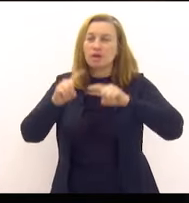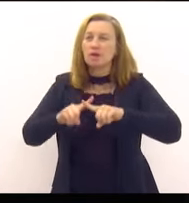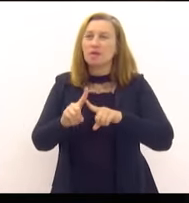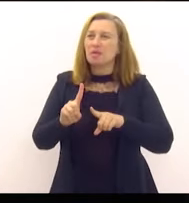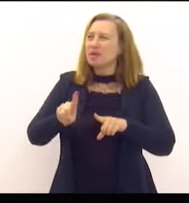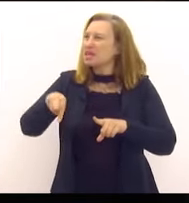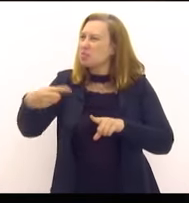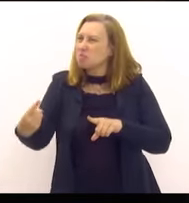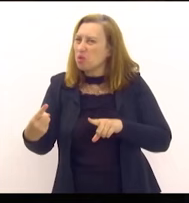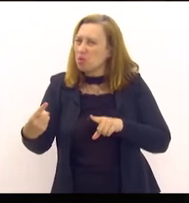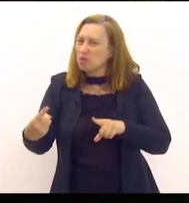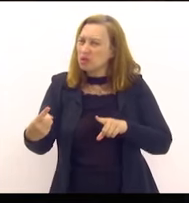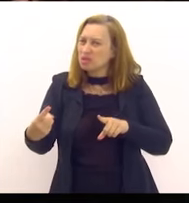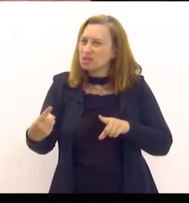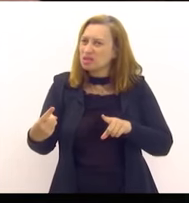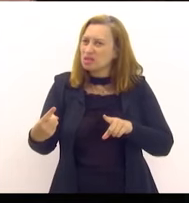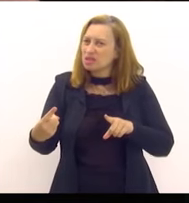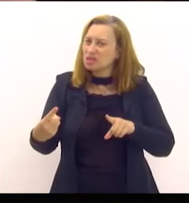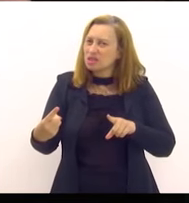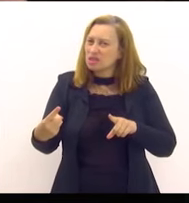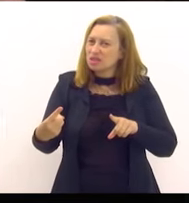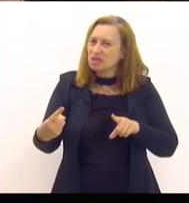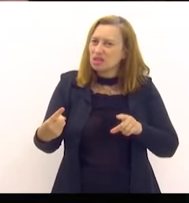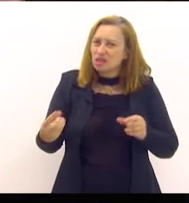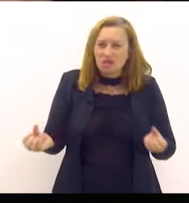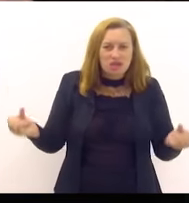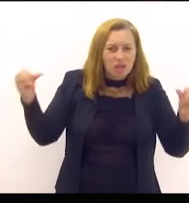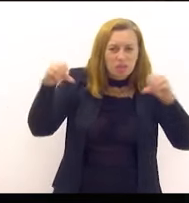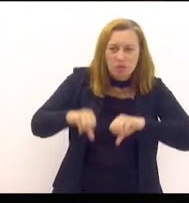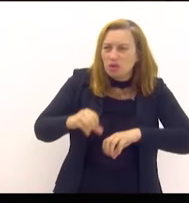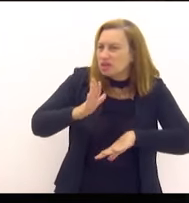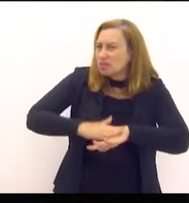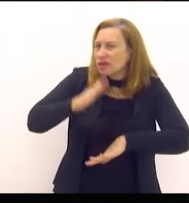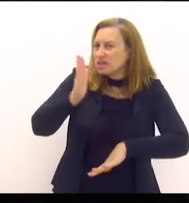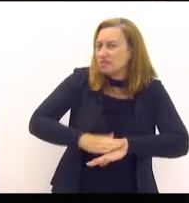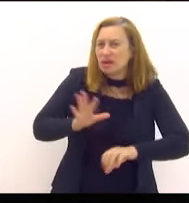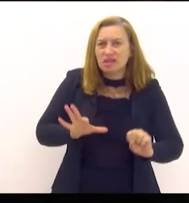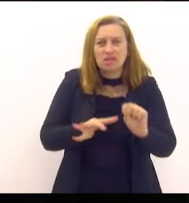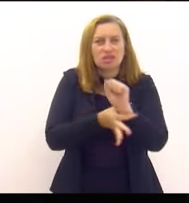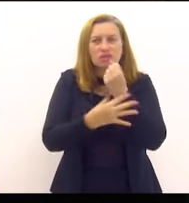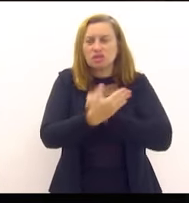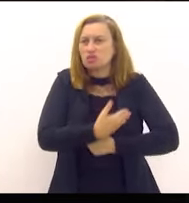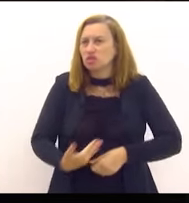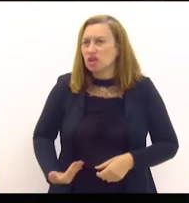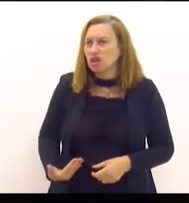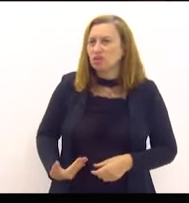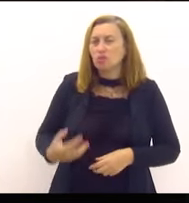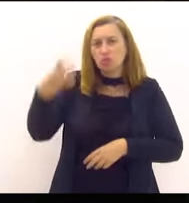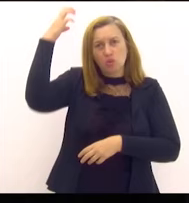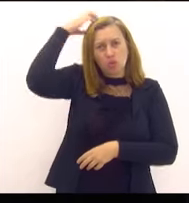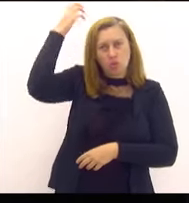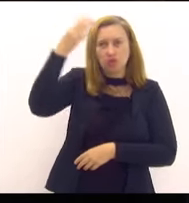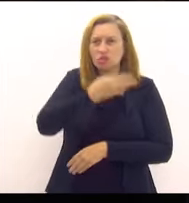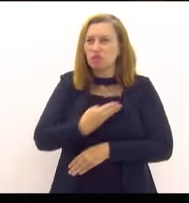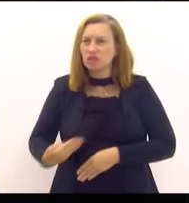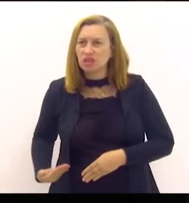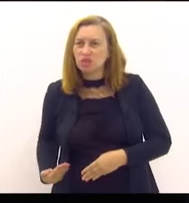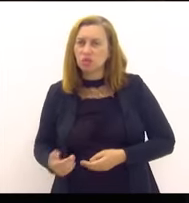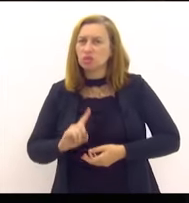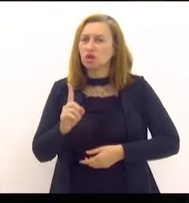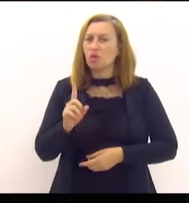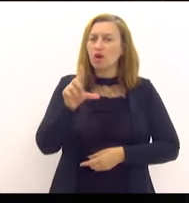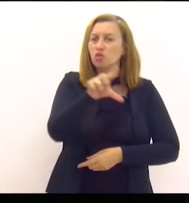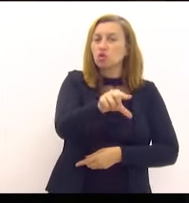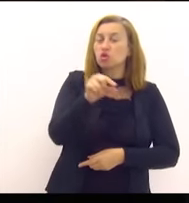encaixar a crise que ele mesmo está empurrando a segurança pública do Estado, ele mesmo, o governador, não os nomes que estão sendo colocados